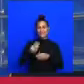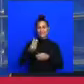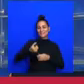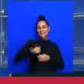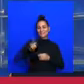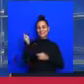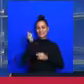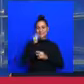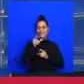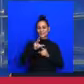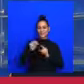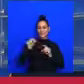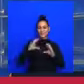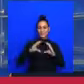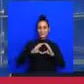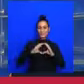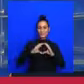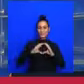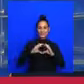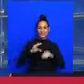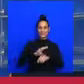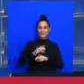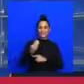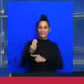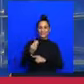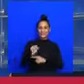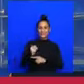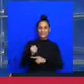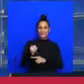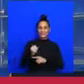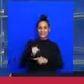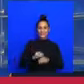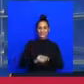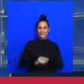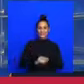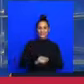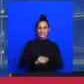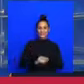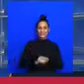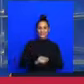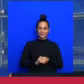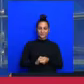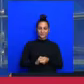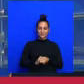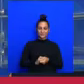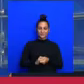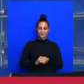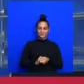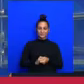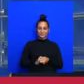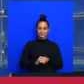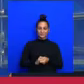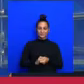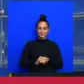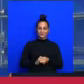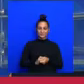3 acertos. Bola cinza, 38. Cinza, número 38.